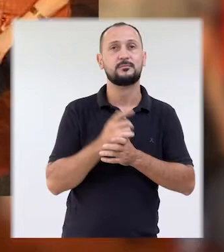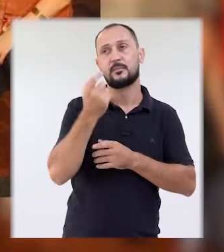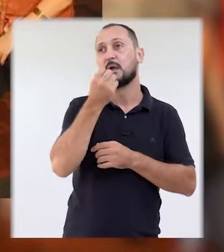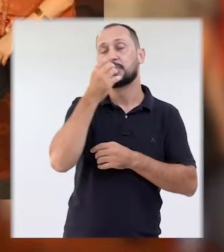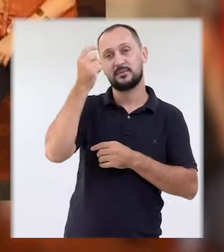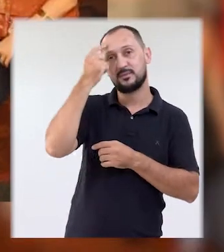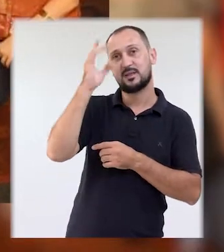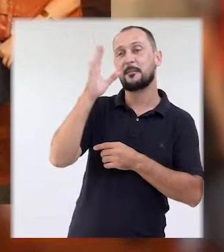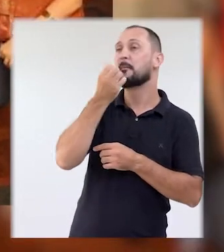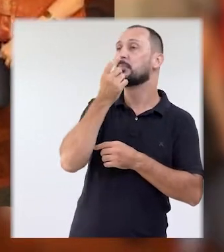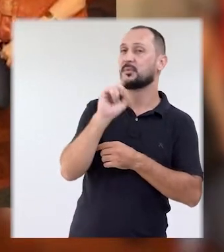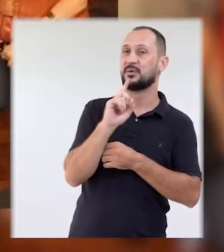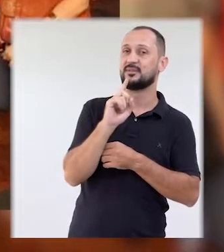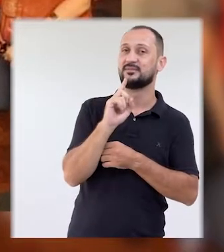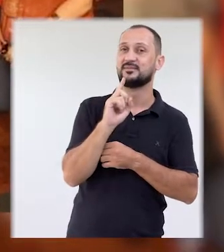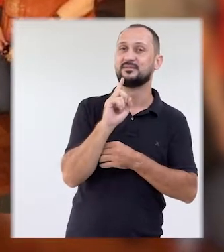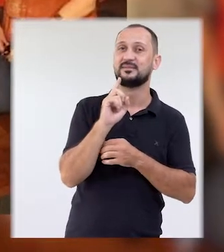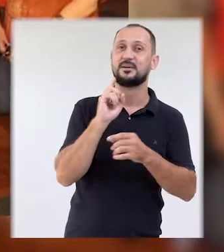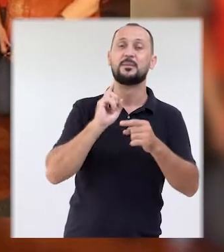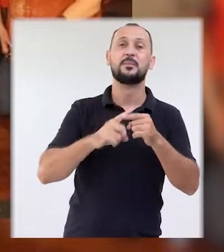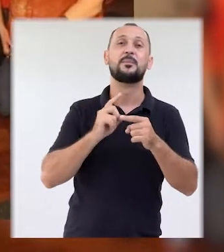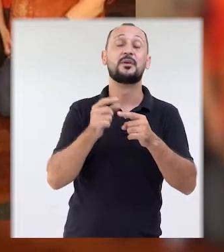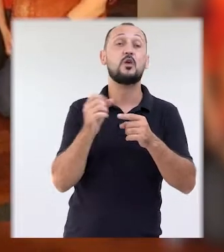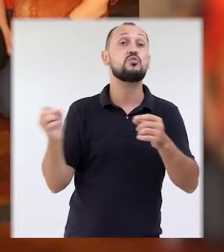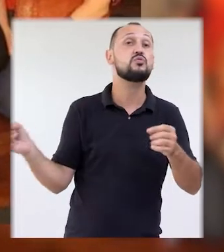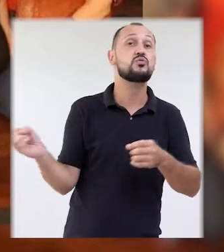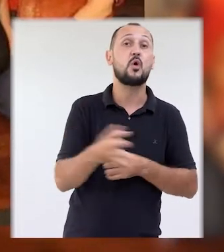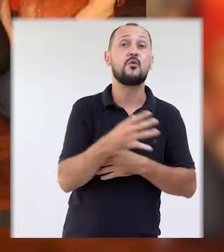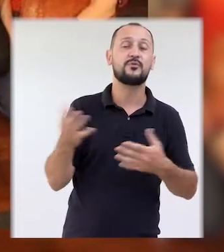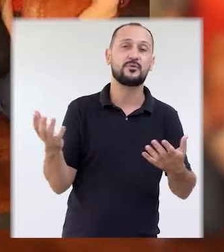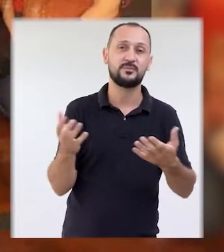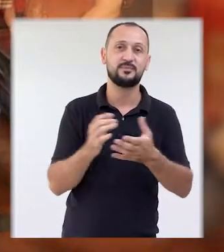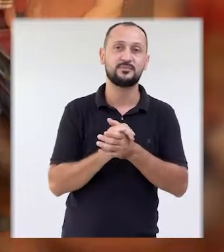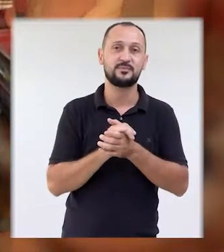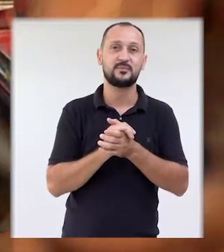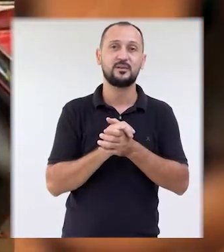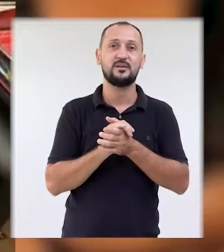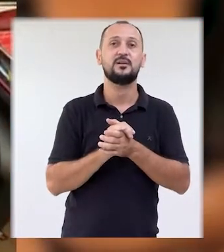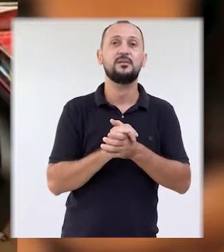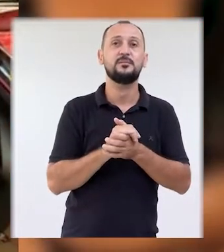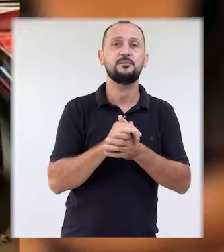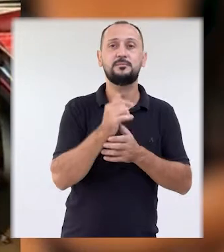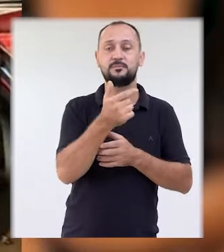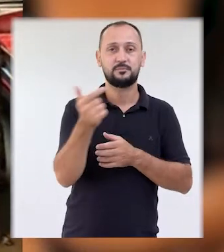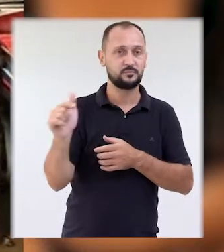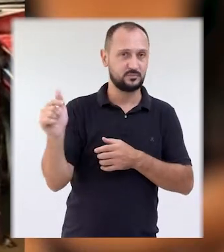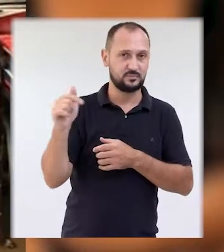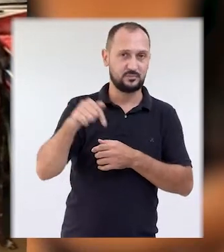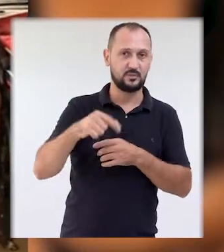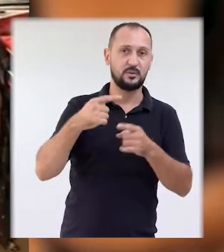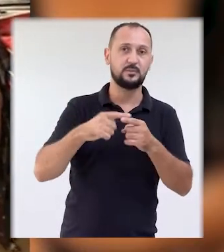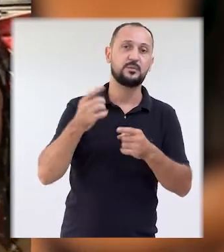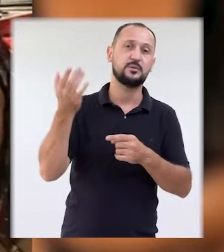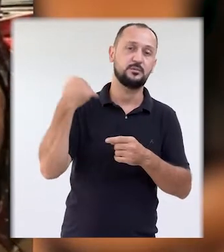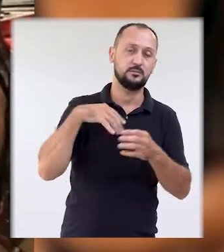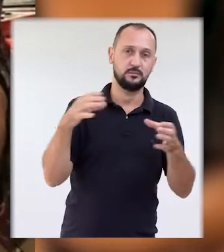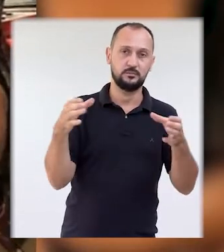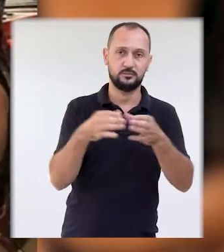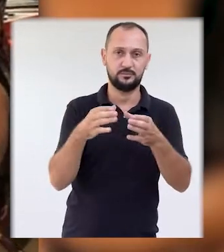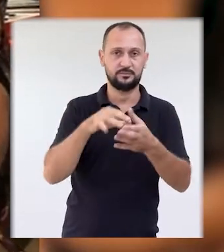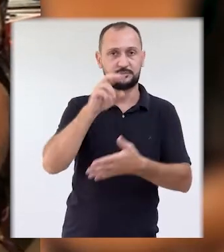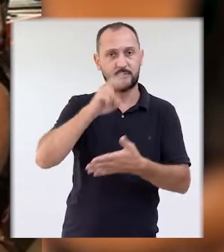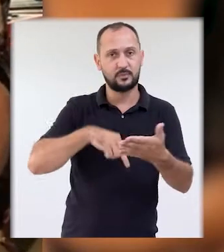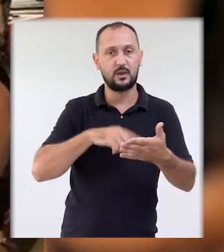E como a ideia é muito boa, é inédita, né? Assim, não tinha isso aqui, apesar de já ter alguns